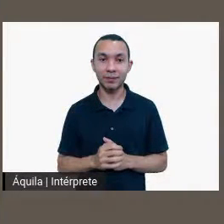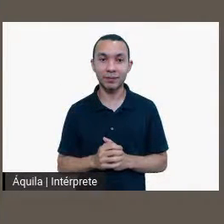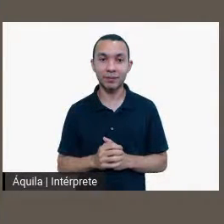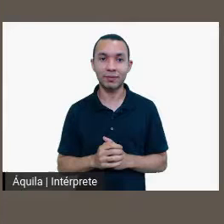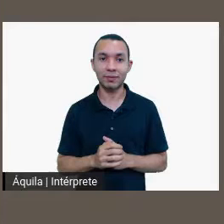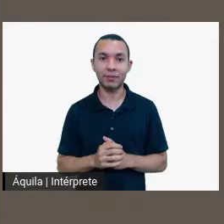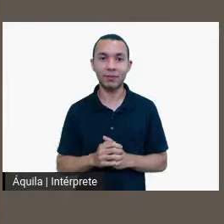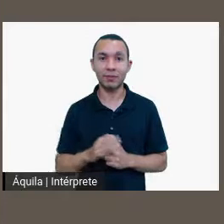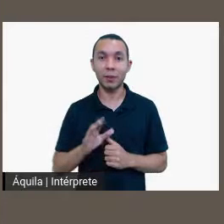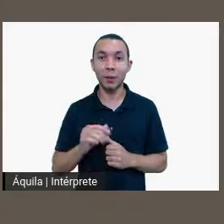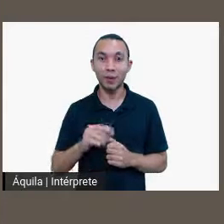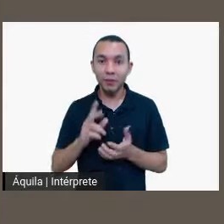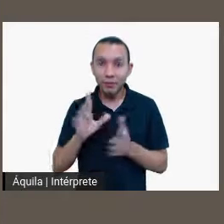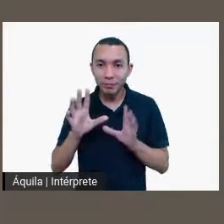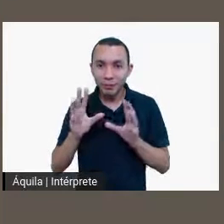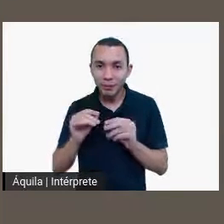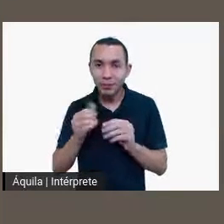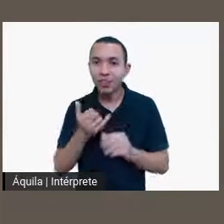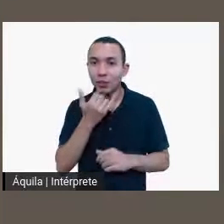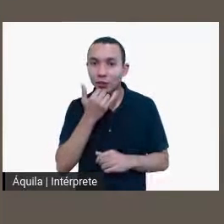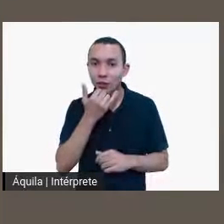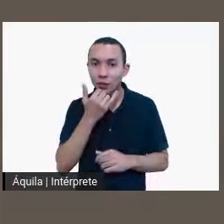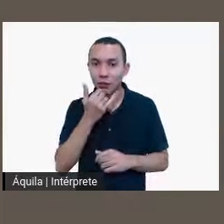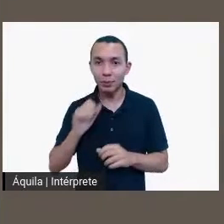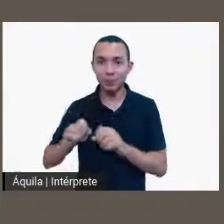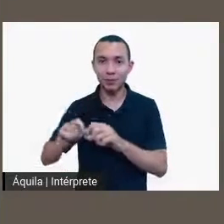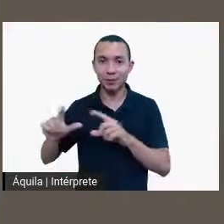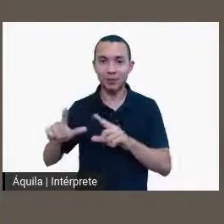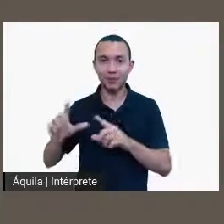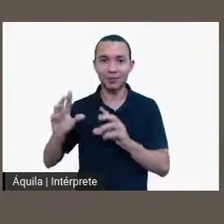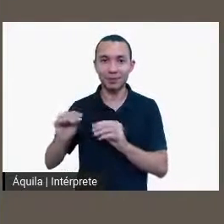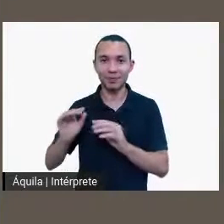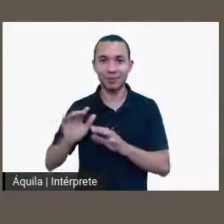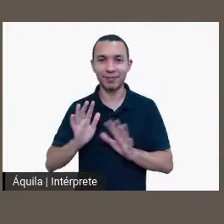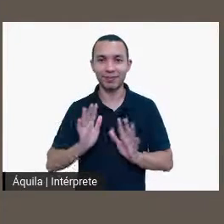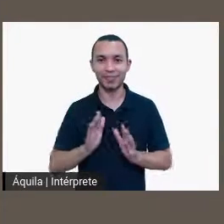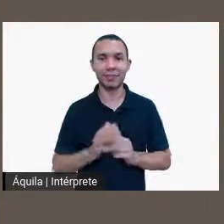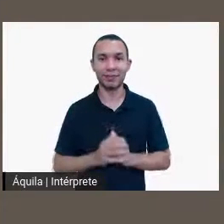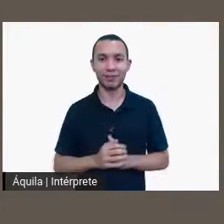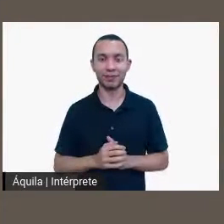Opa, desculpem que eu estava com outro canal aberto.